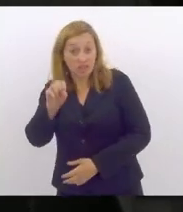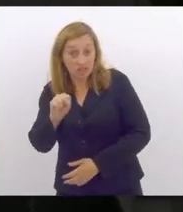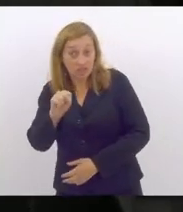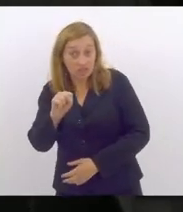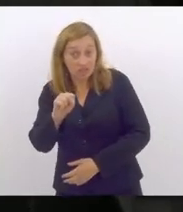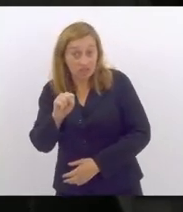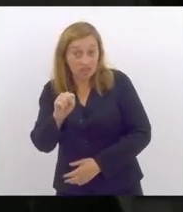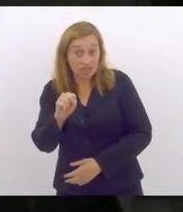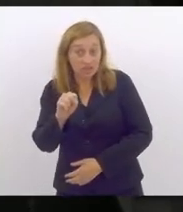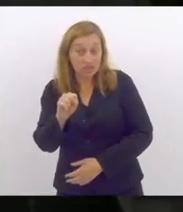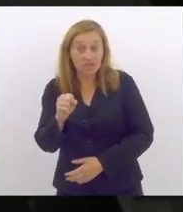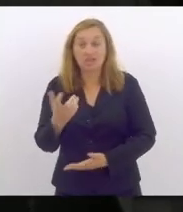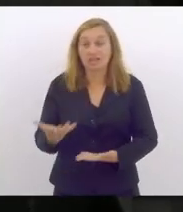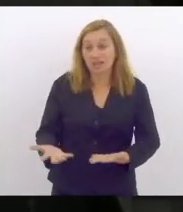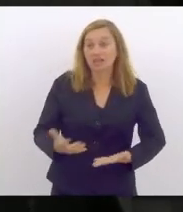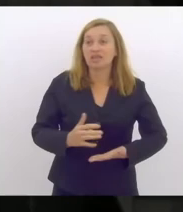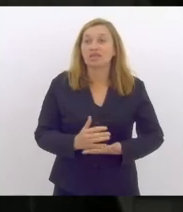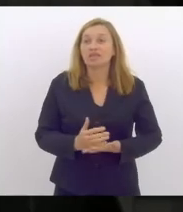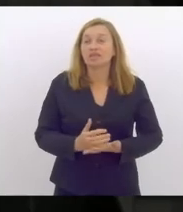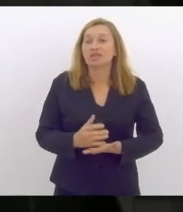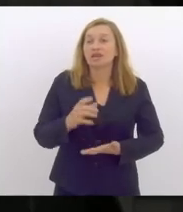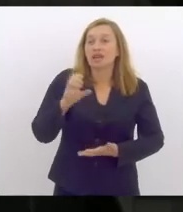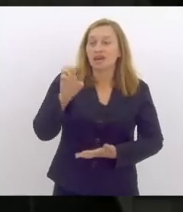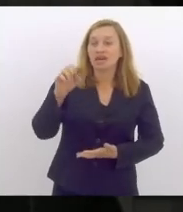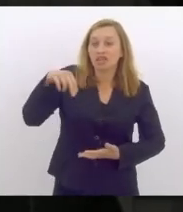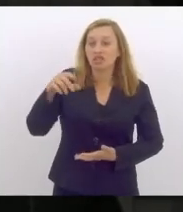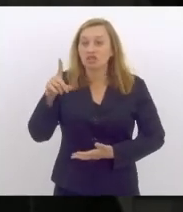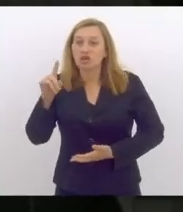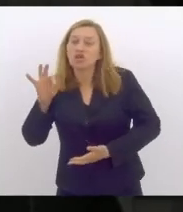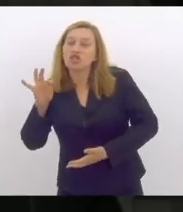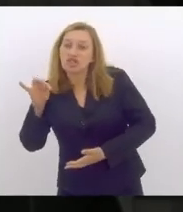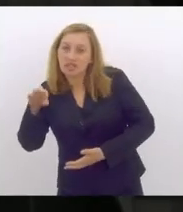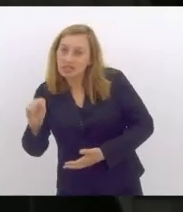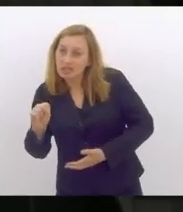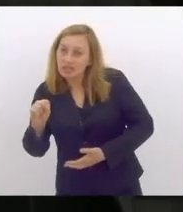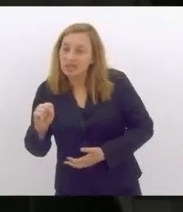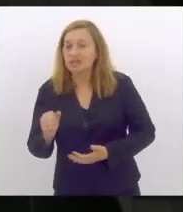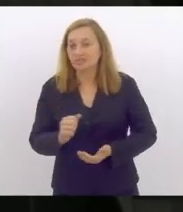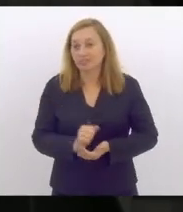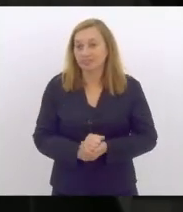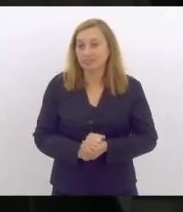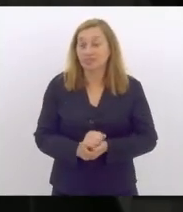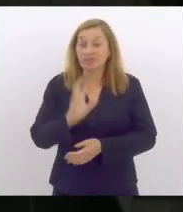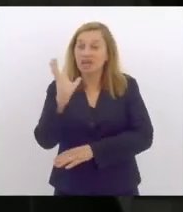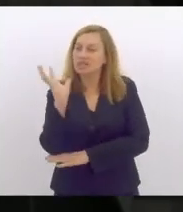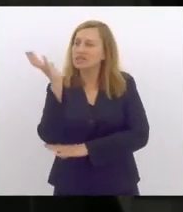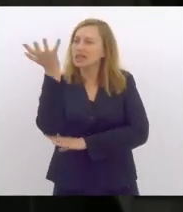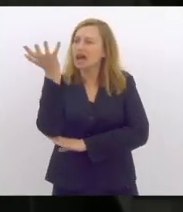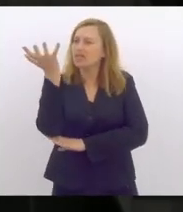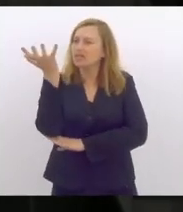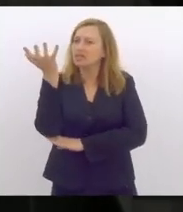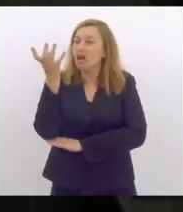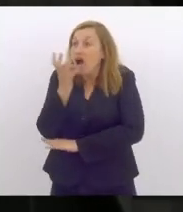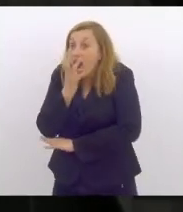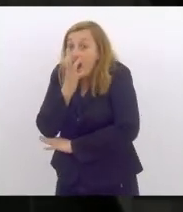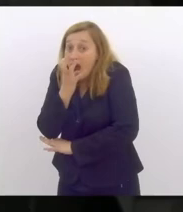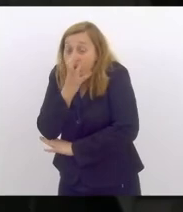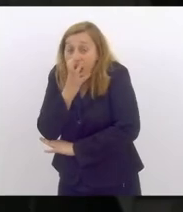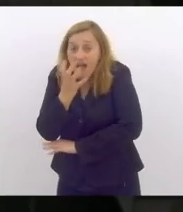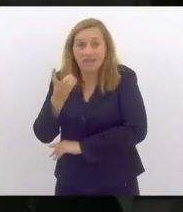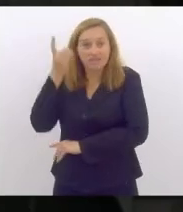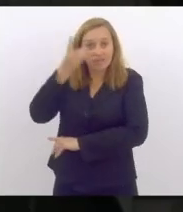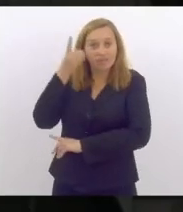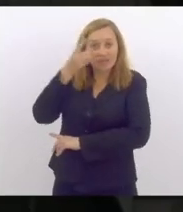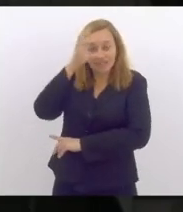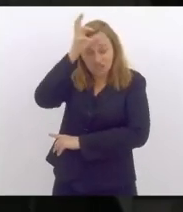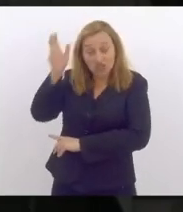as espécimes endógenas. E uma das árvores que eu admiro, deputada Tia